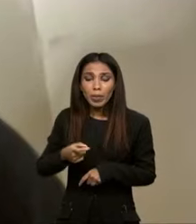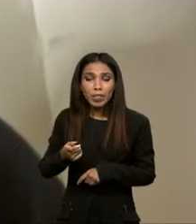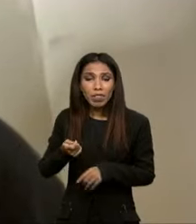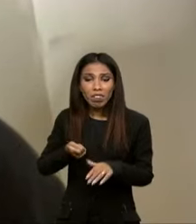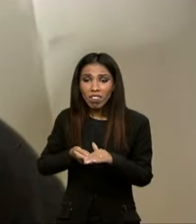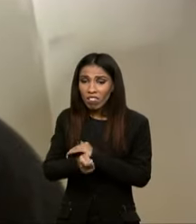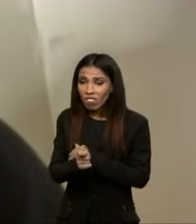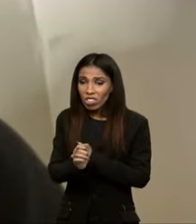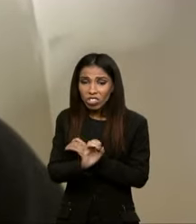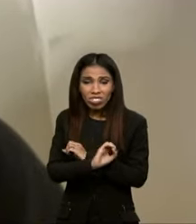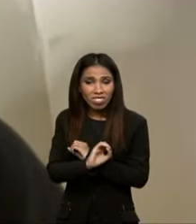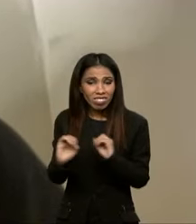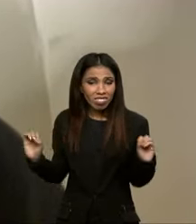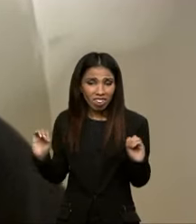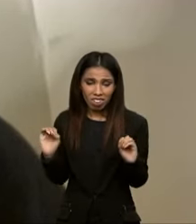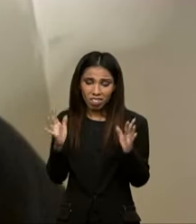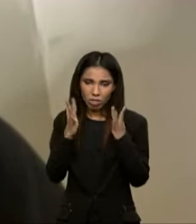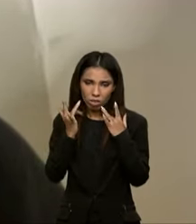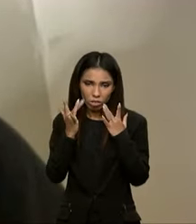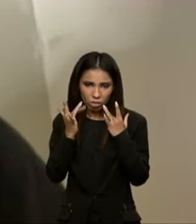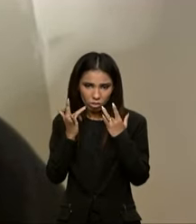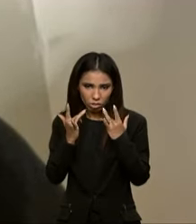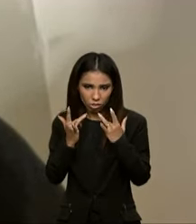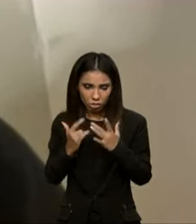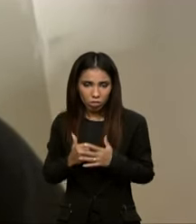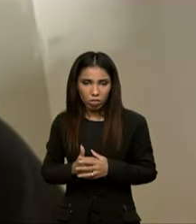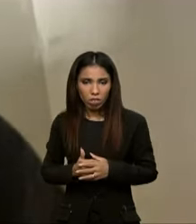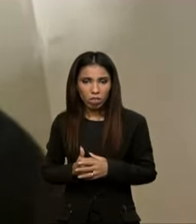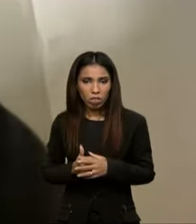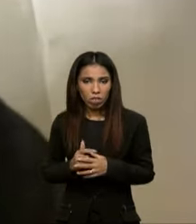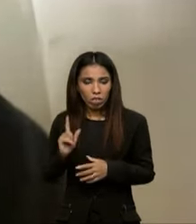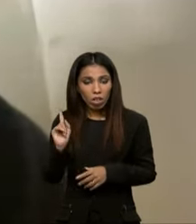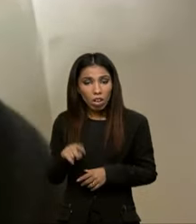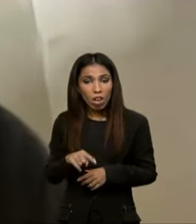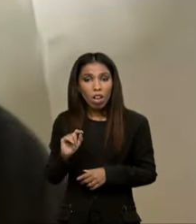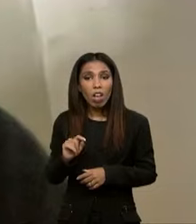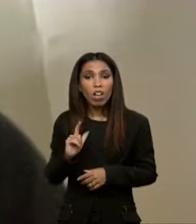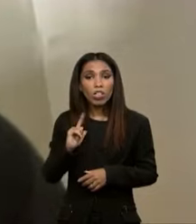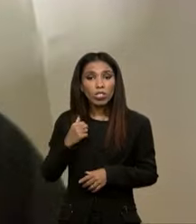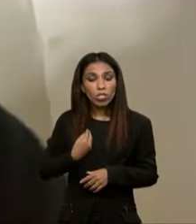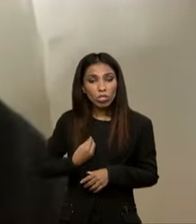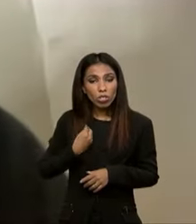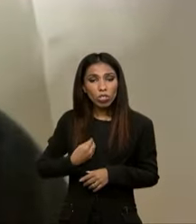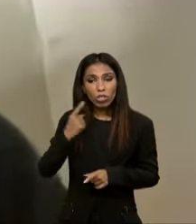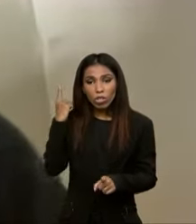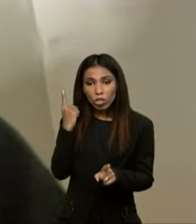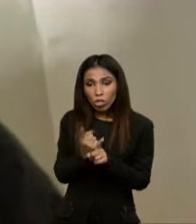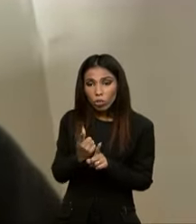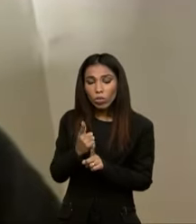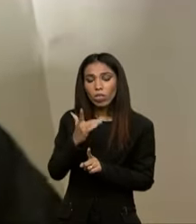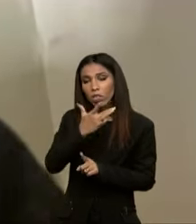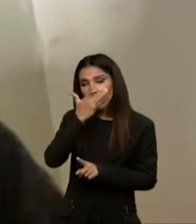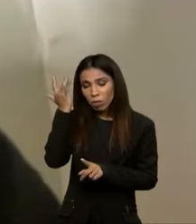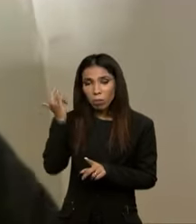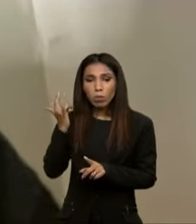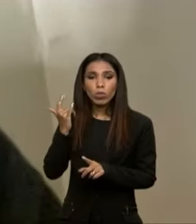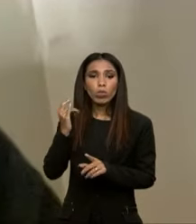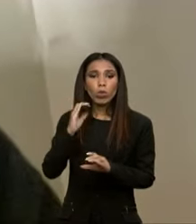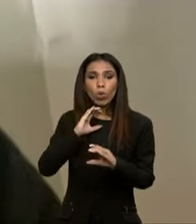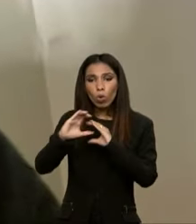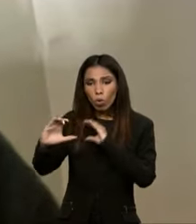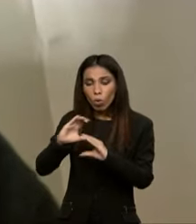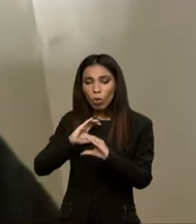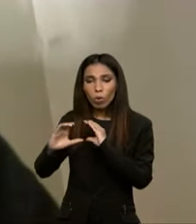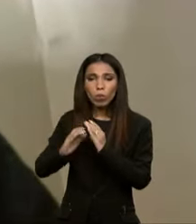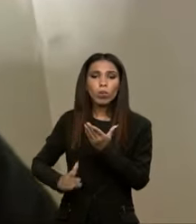investindo em teatro. Sim. Então, ter acesso ao público, encontrar o público, comunicar,